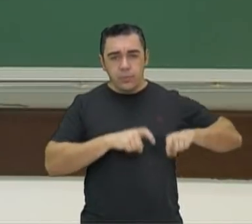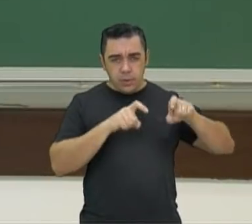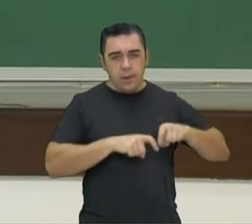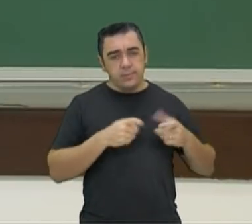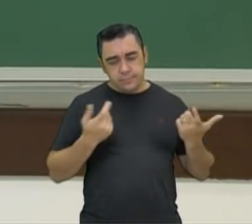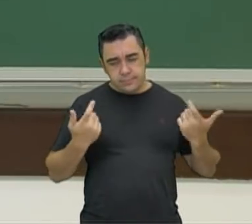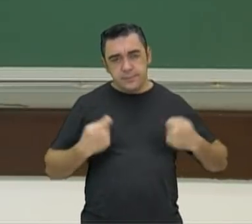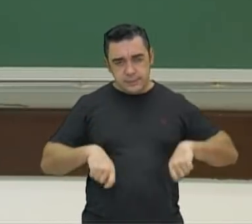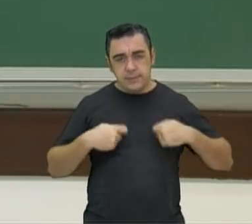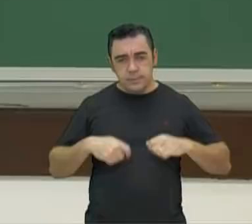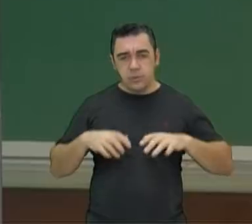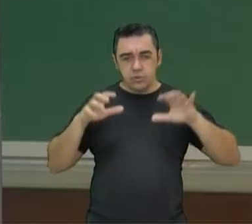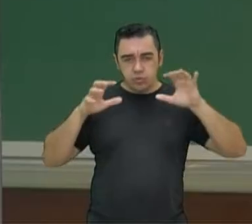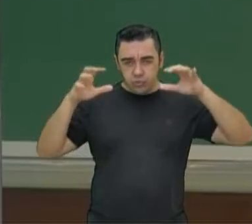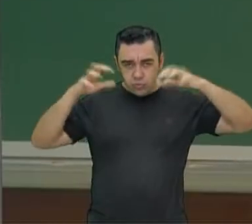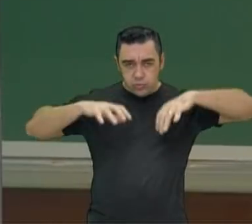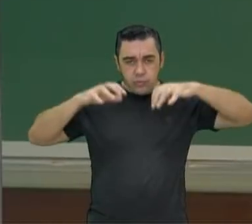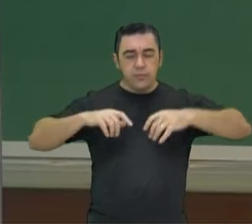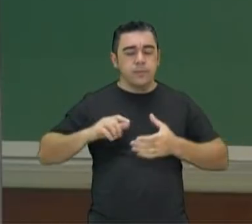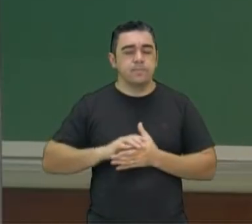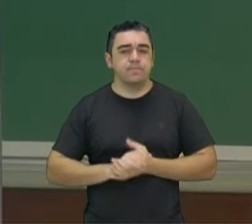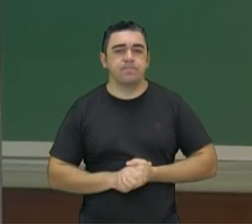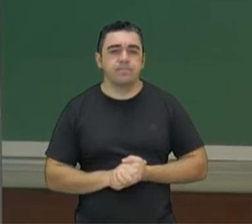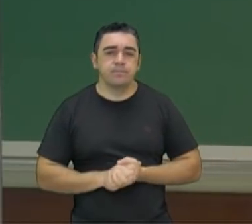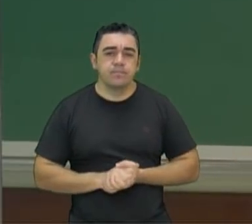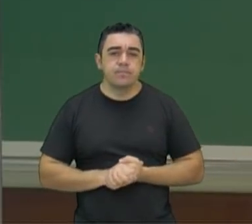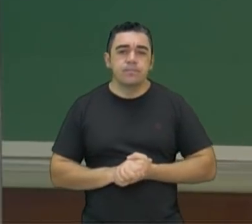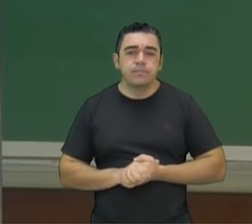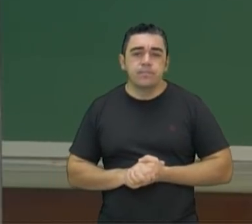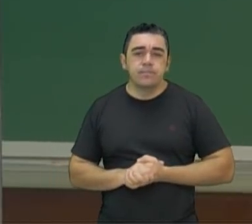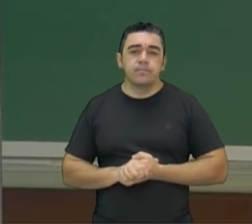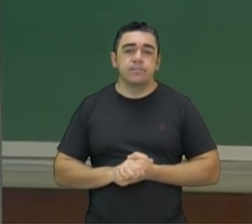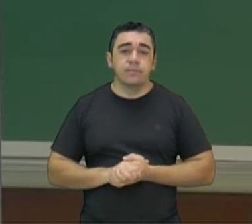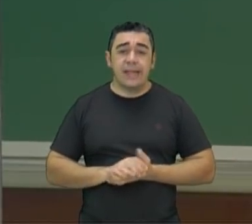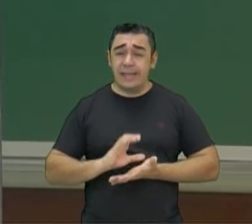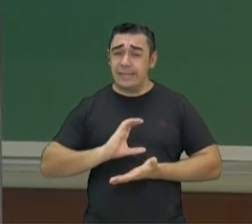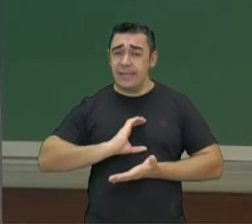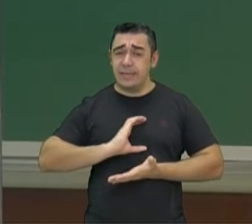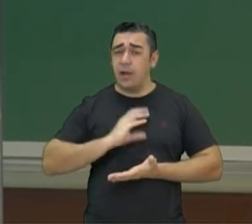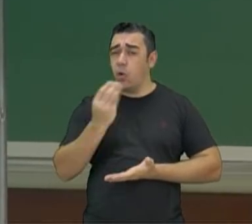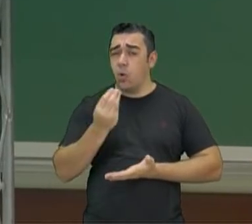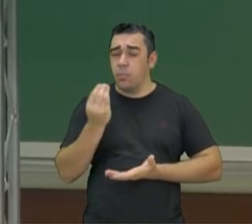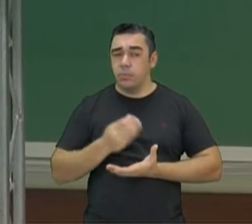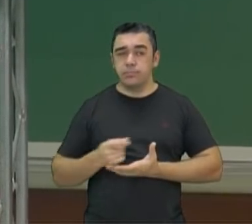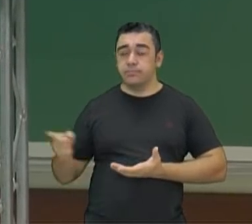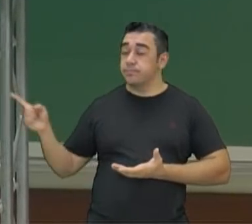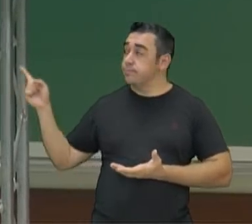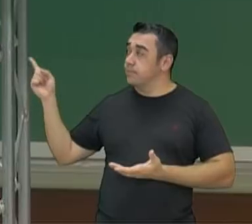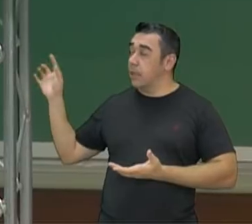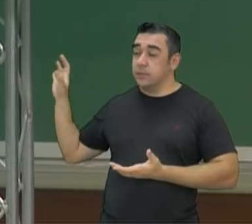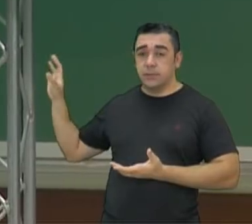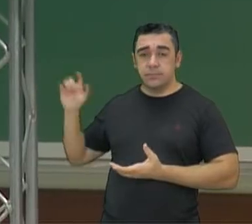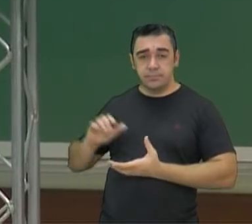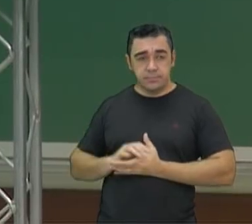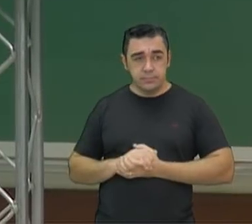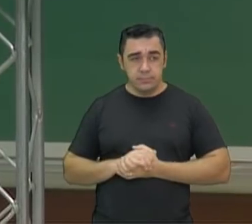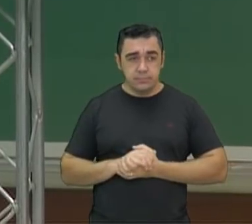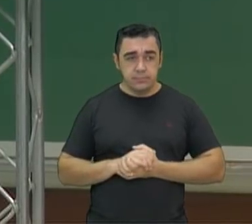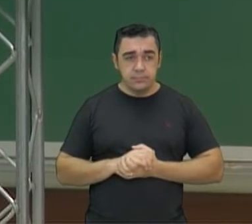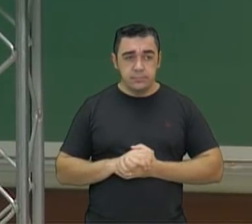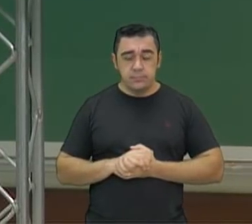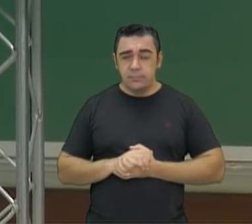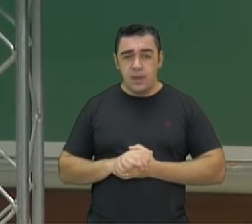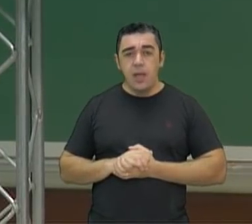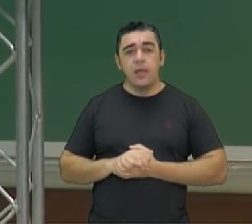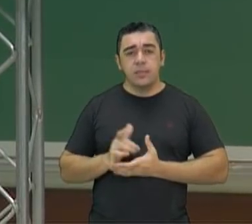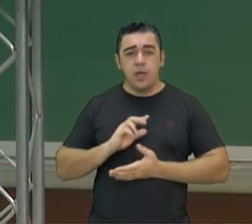também, né, de um bom índice pluviométrico, tá bom? E no Canadá, professor, olha lá, no Canadá é assim, ó. Grande área de terras